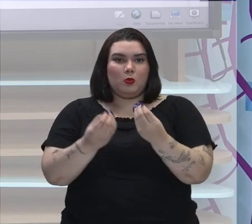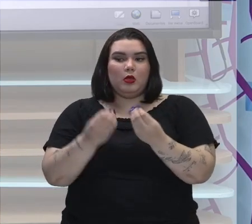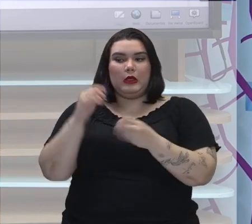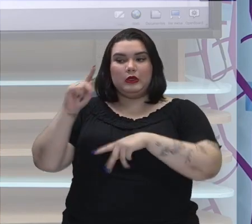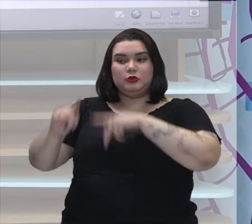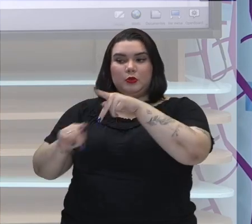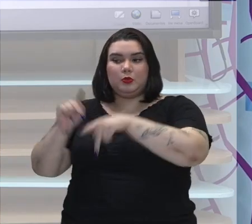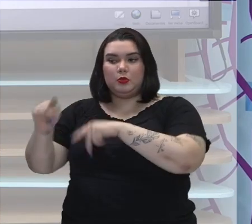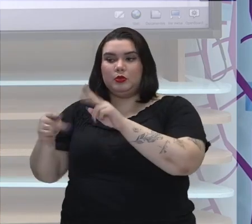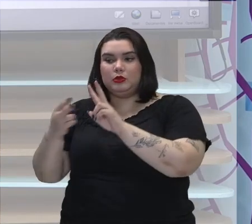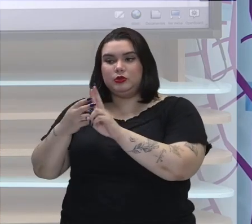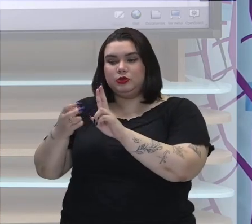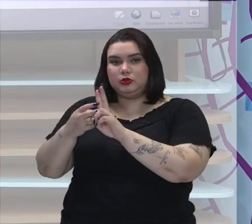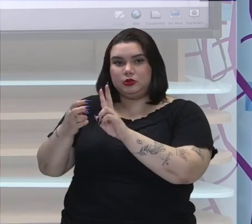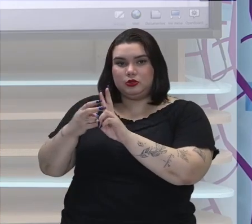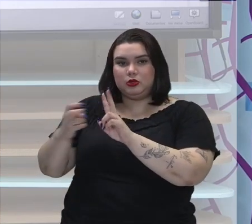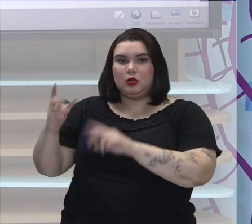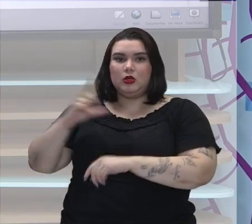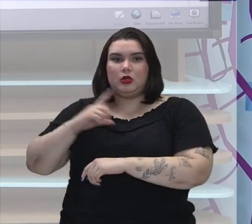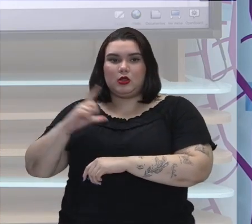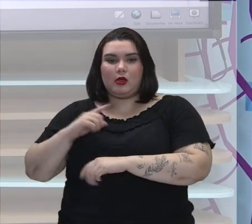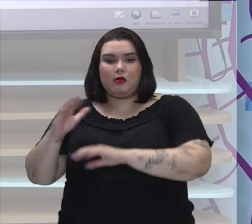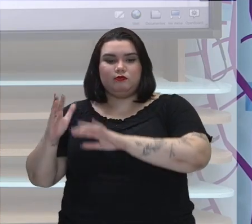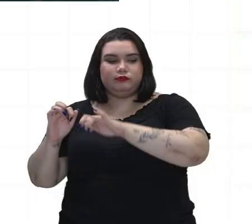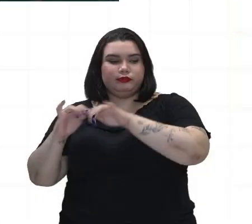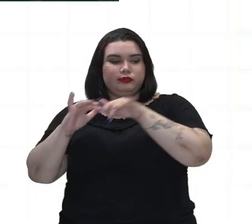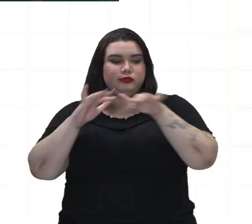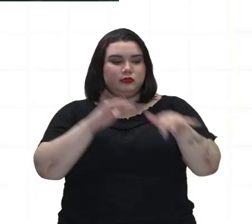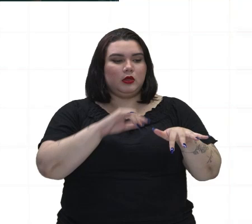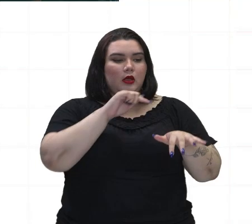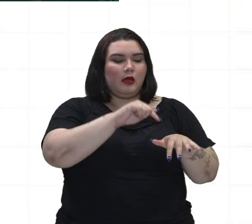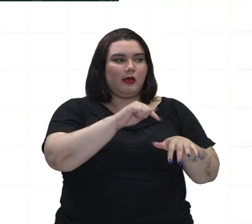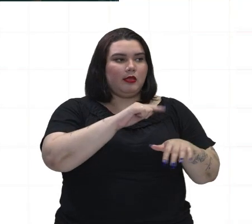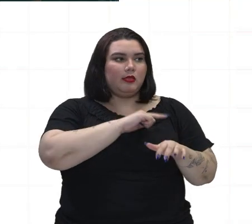indígenas serão tratadas, né, na colônia.